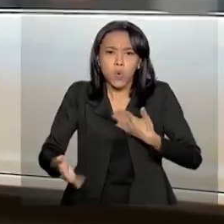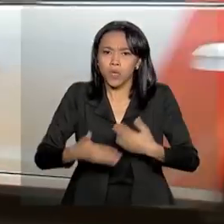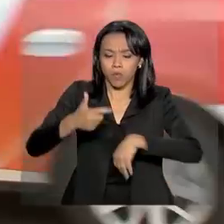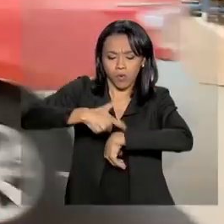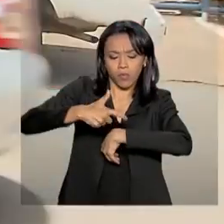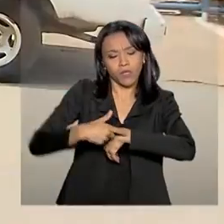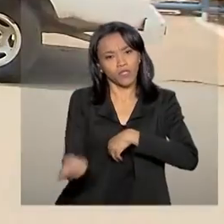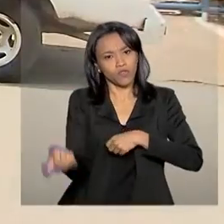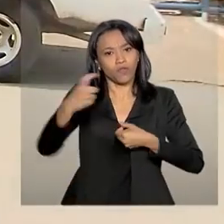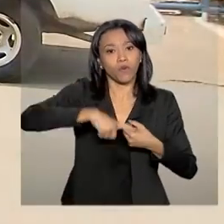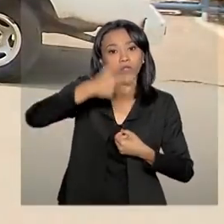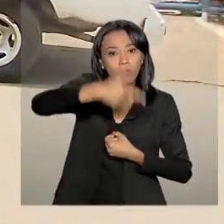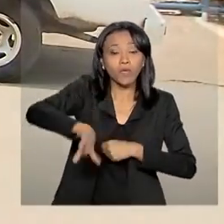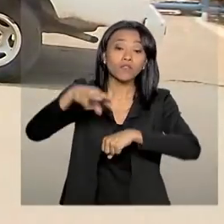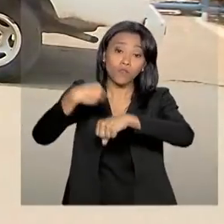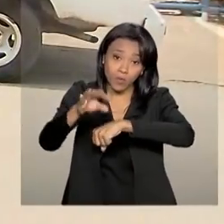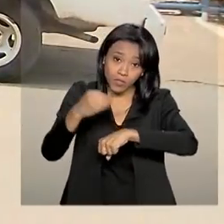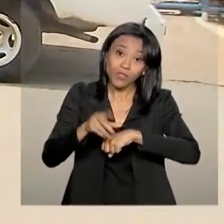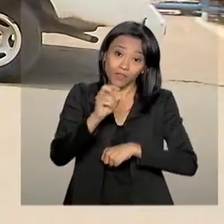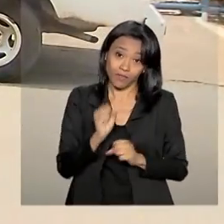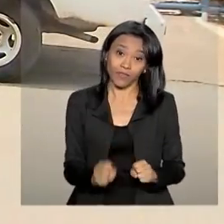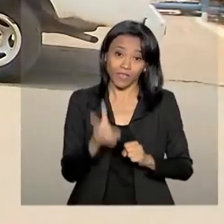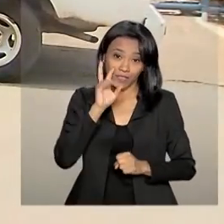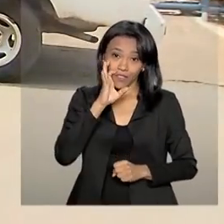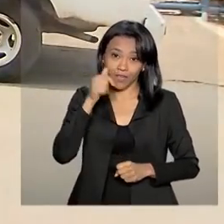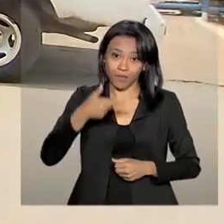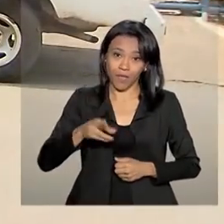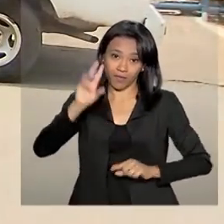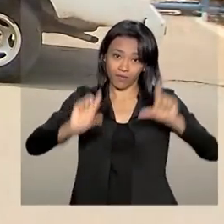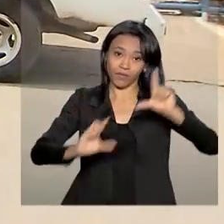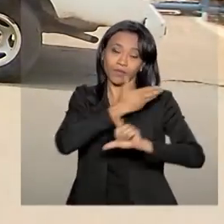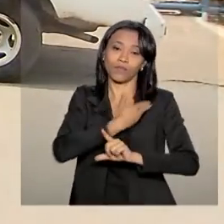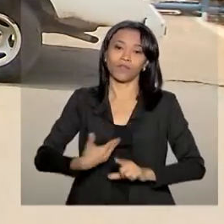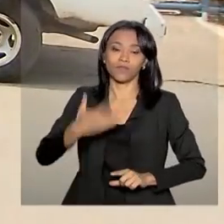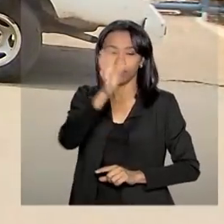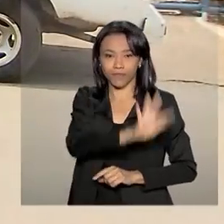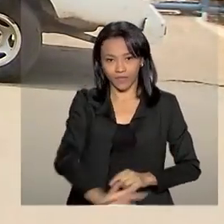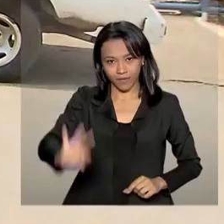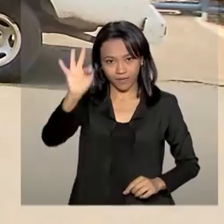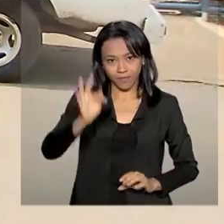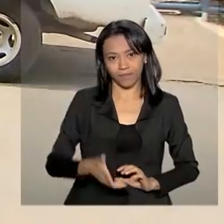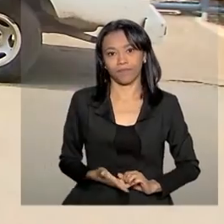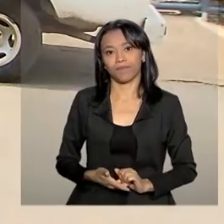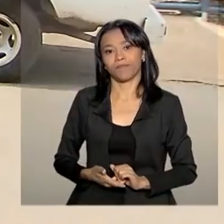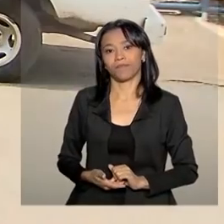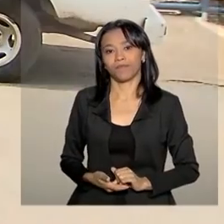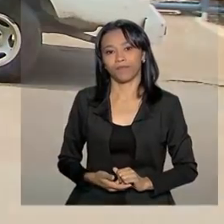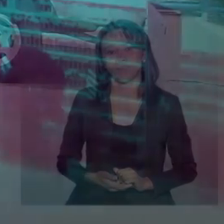instante com mais informações. Fique com a gente na NBR, a TV do Governo Federal.